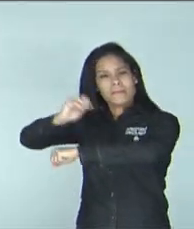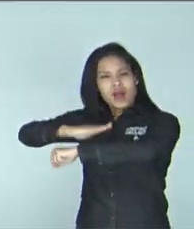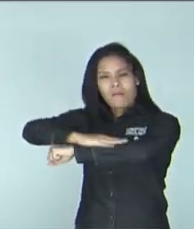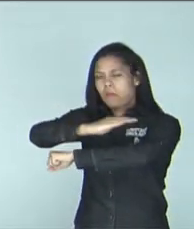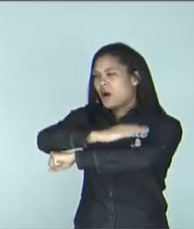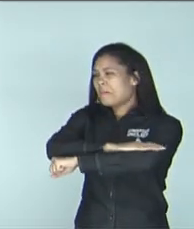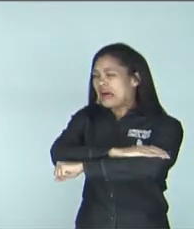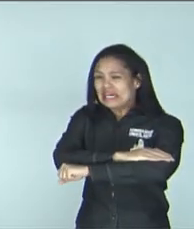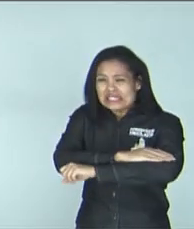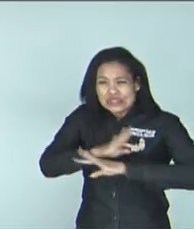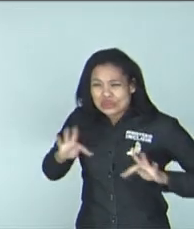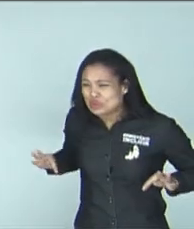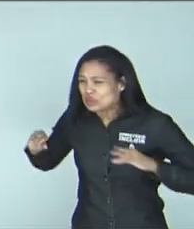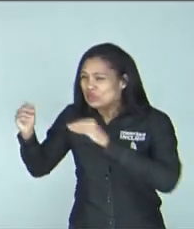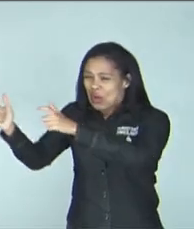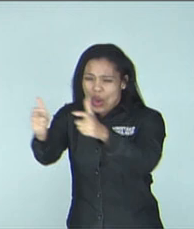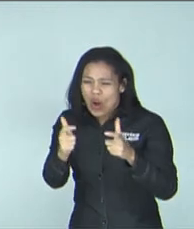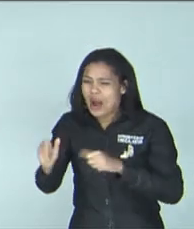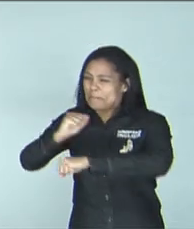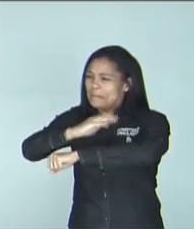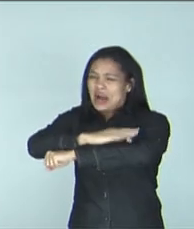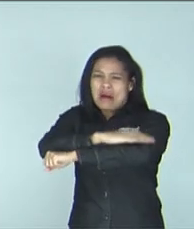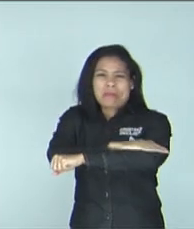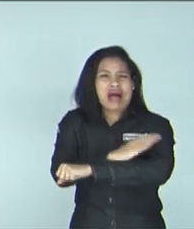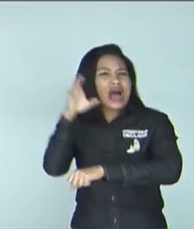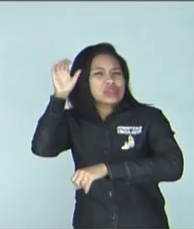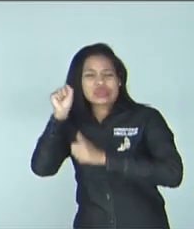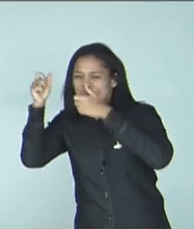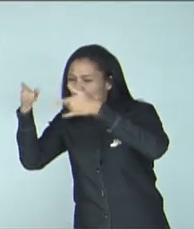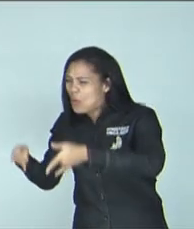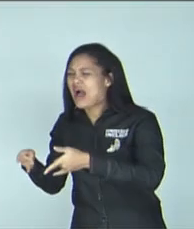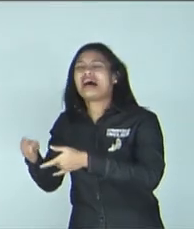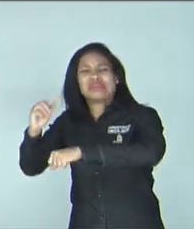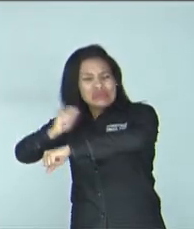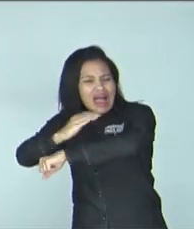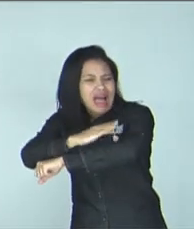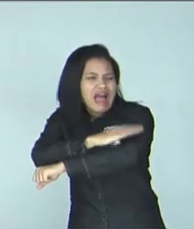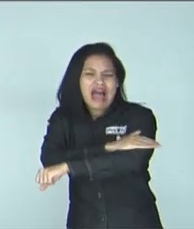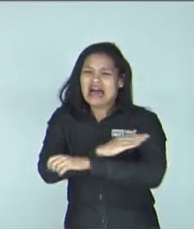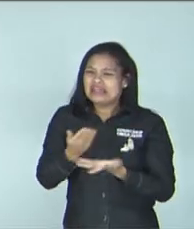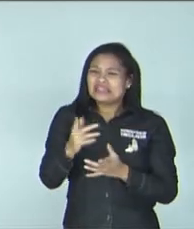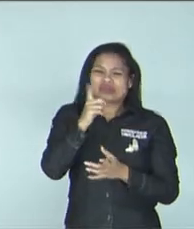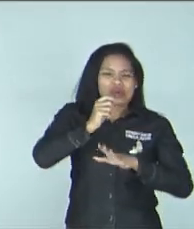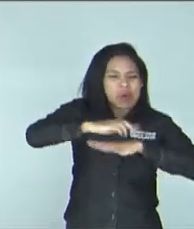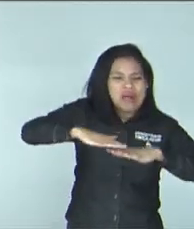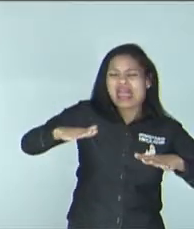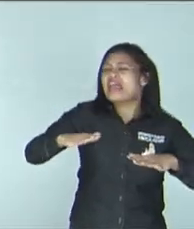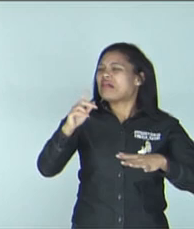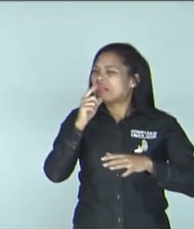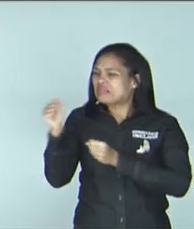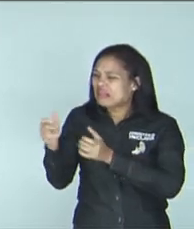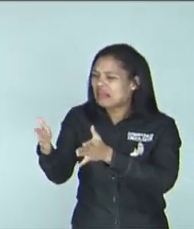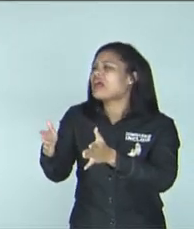vai ser hum na no fogão vai ter hum no quarto vai ter hum vai ter hum pulando por tudo quanto é lugar e tal aí